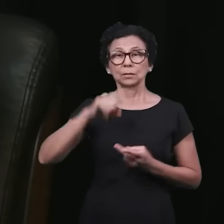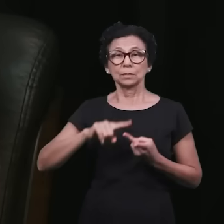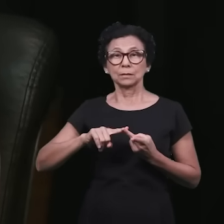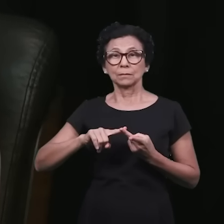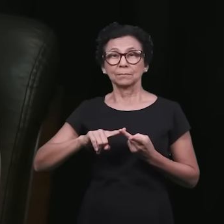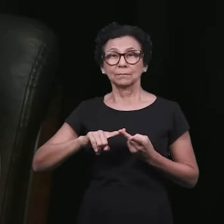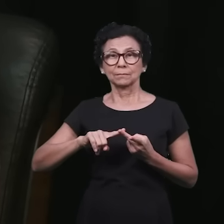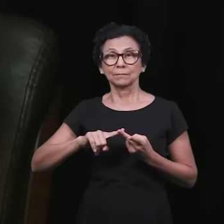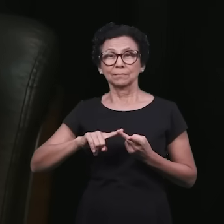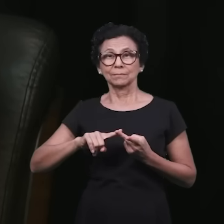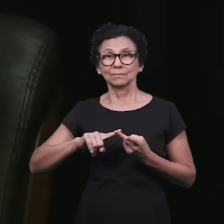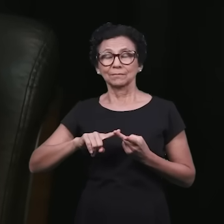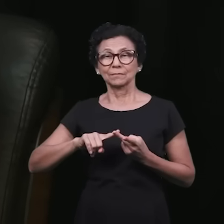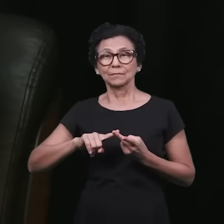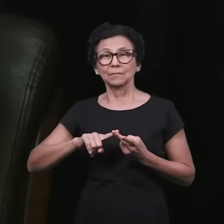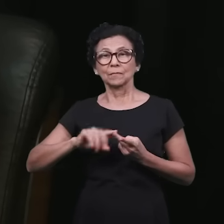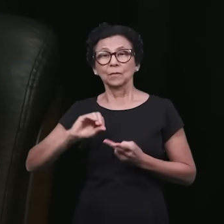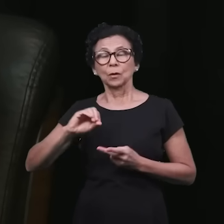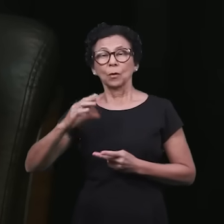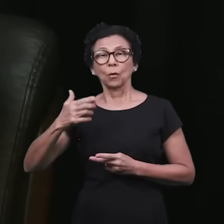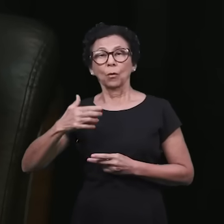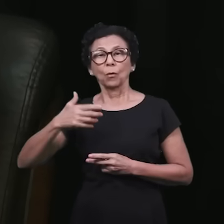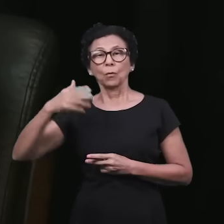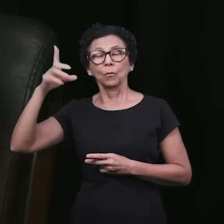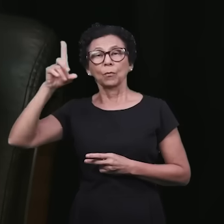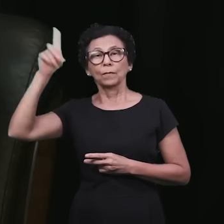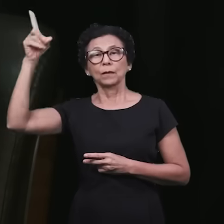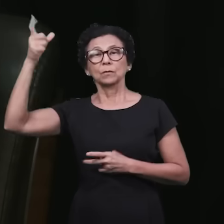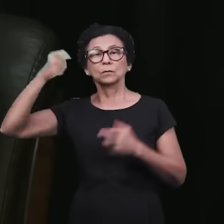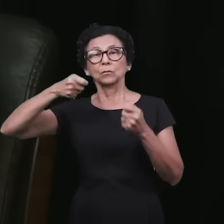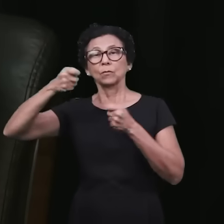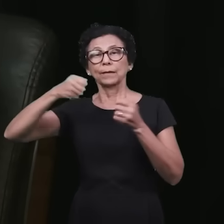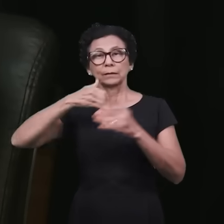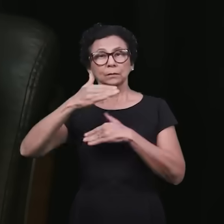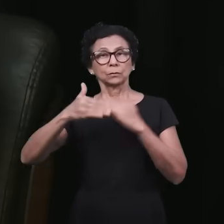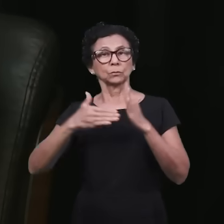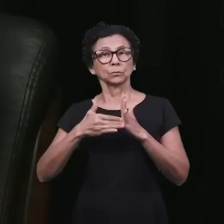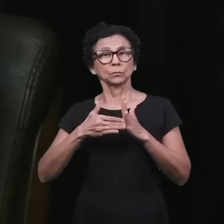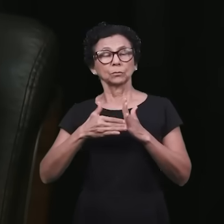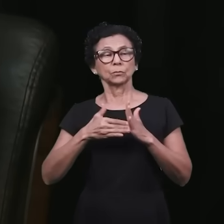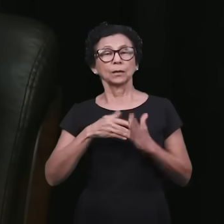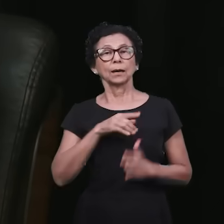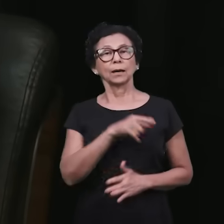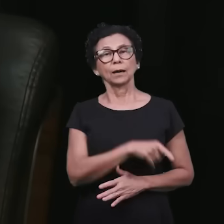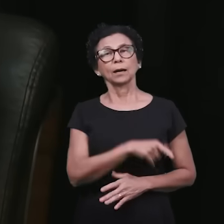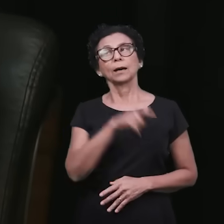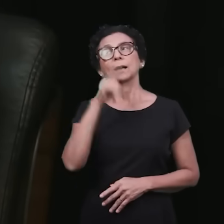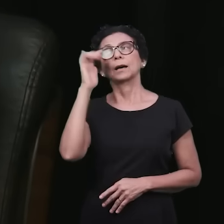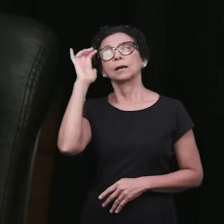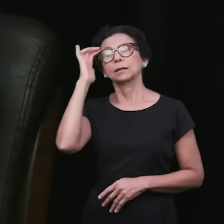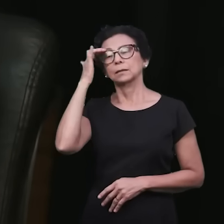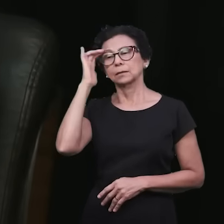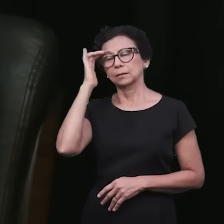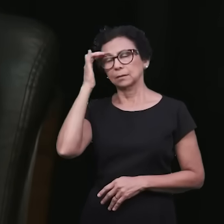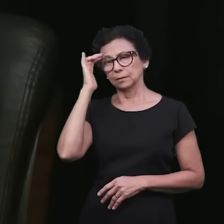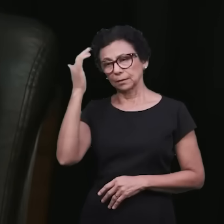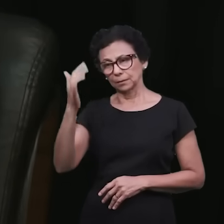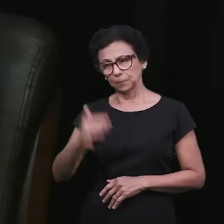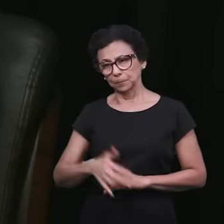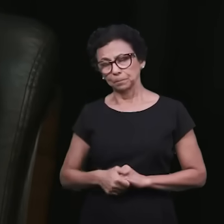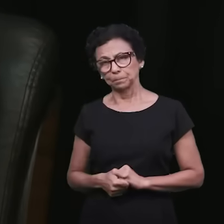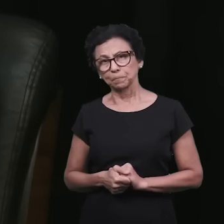entendeu. Então, a ovelha tem que entender, quando vê uma orientação, é porque aquela orientação veio de